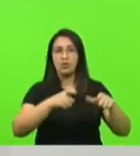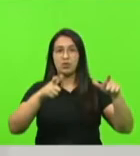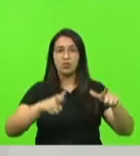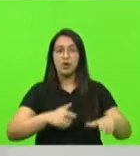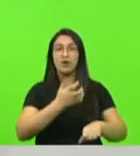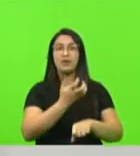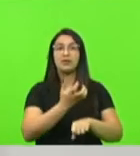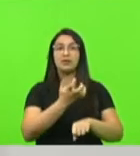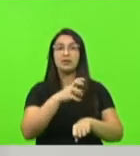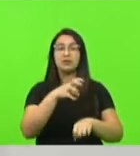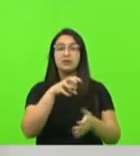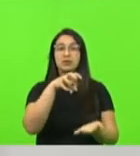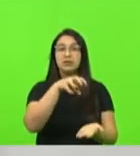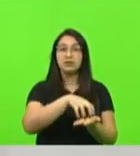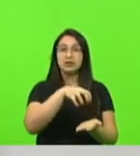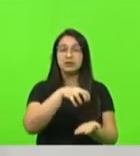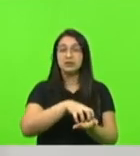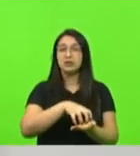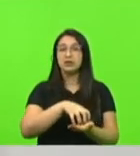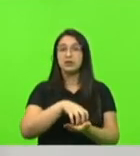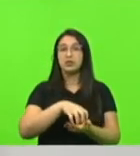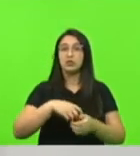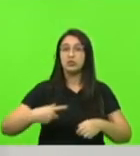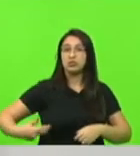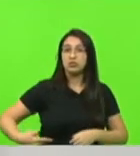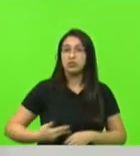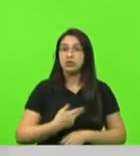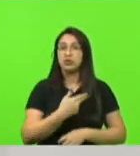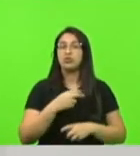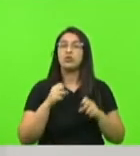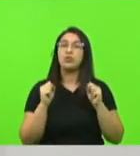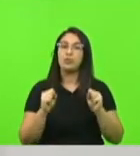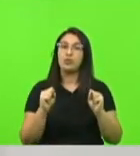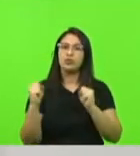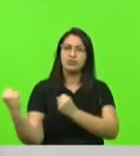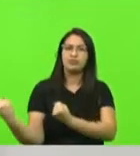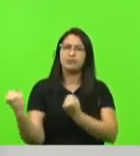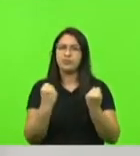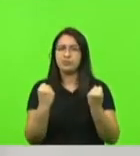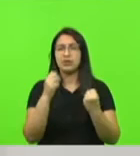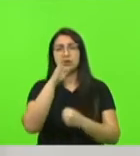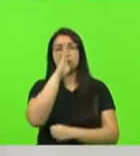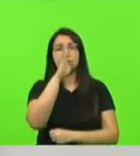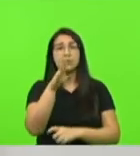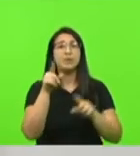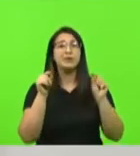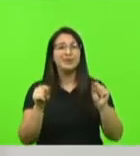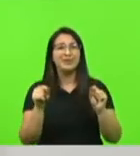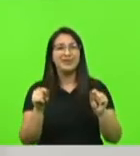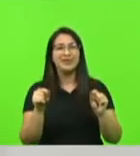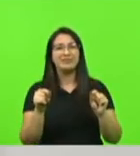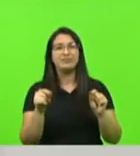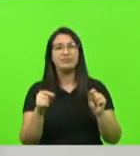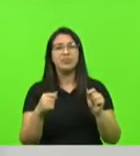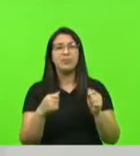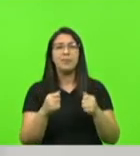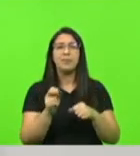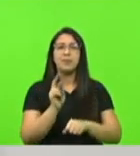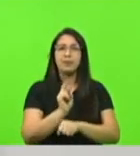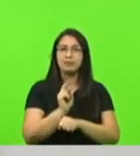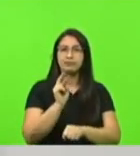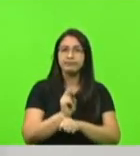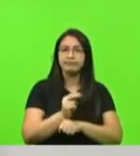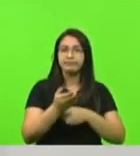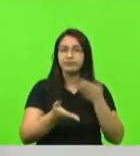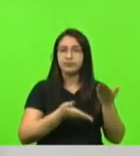nós consigamos, na nossa região, fortalecer principalmente a nossa proteção através dos